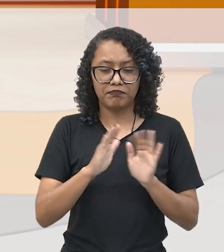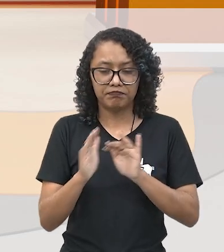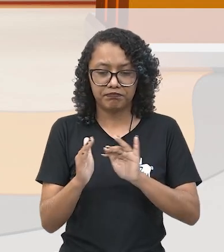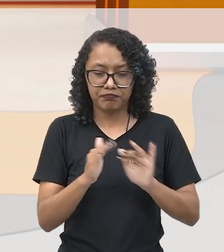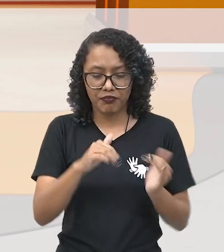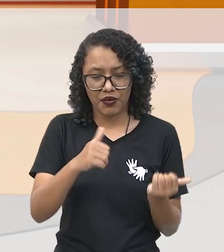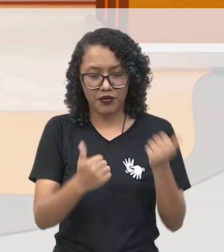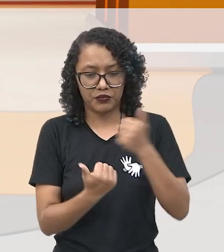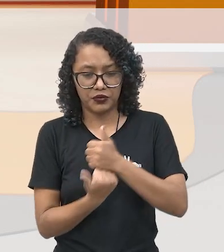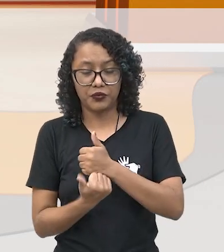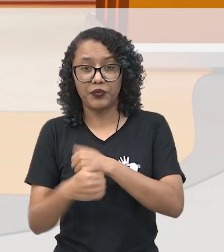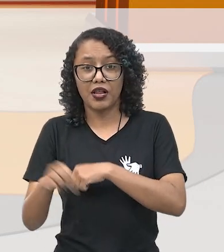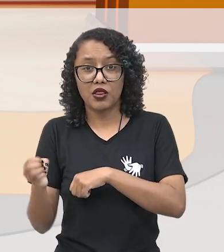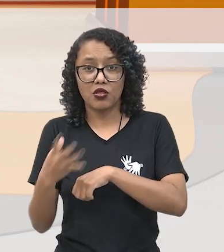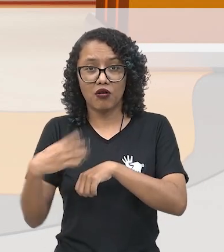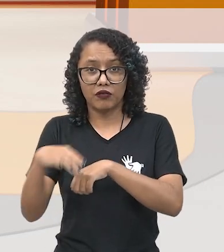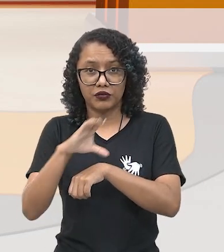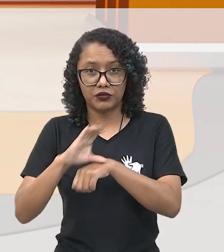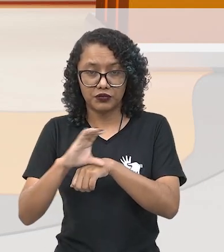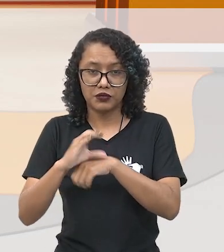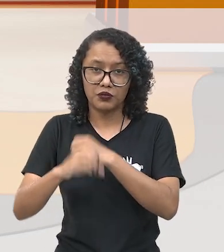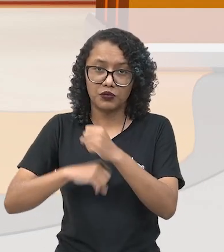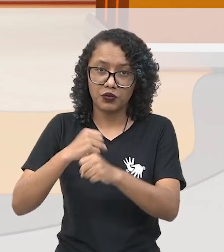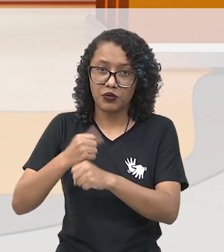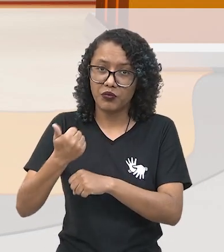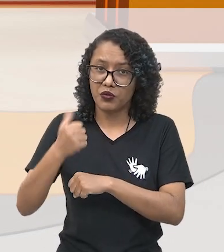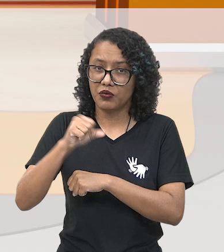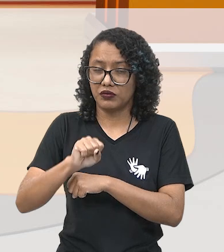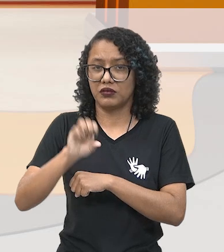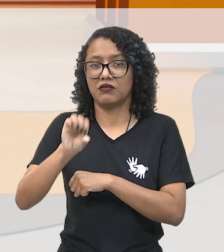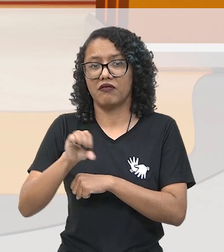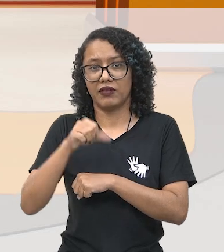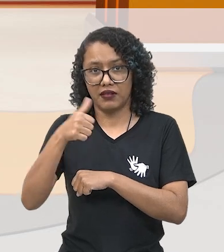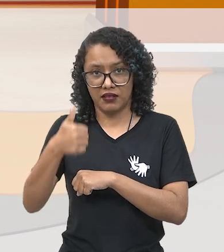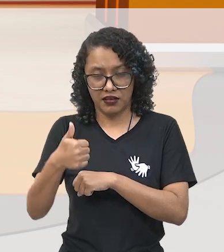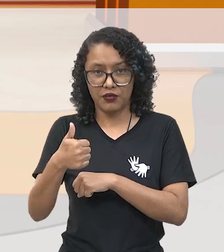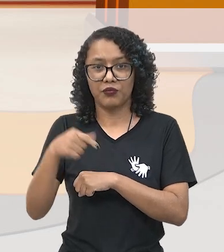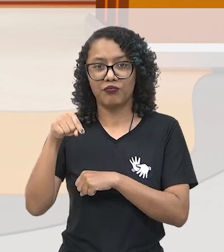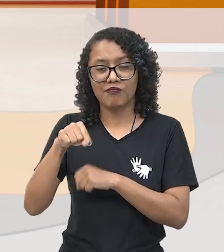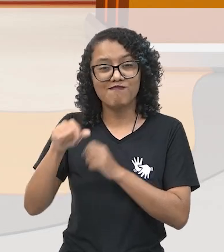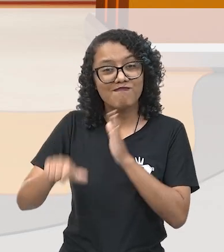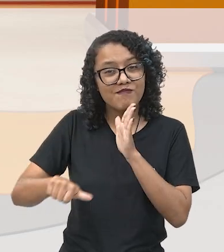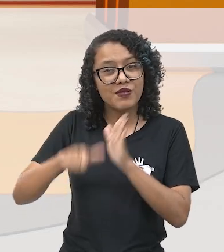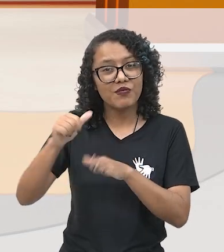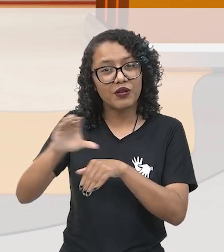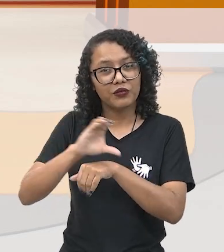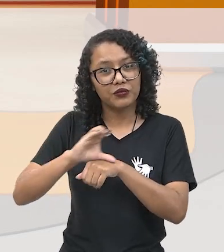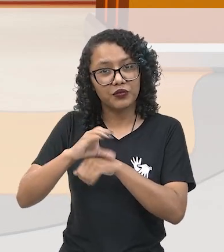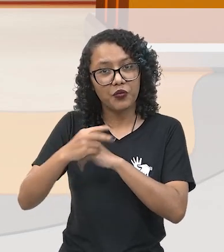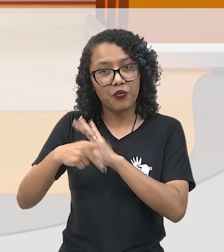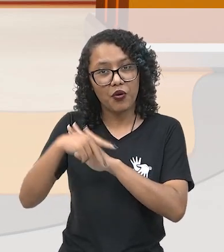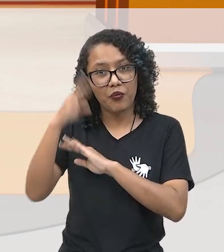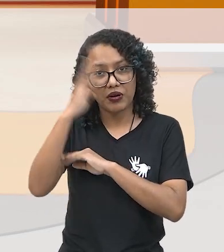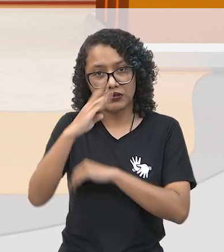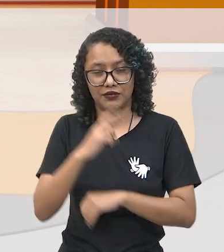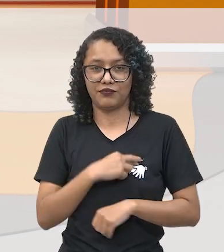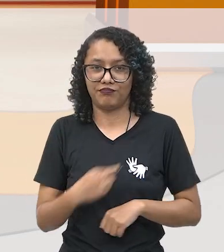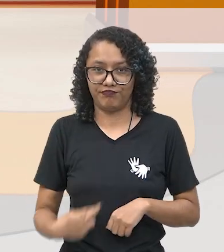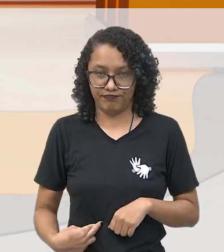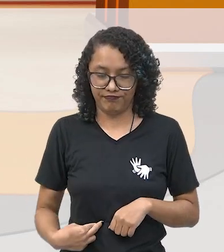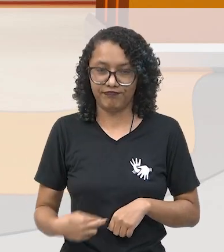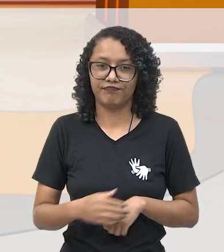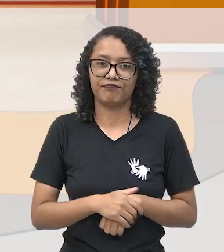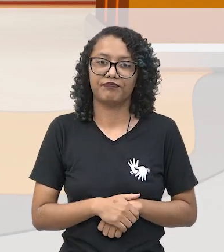pela Constituição de 1891, que vai ser a primeira Constituição do Brasil República. Dentre